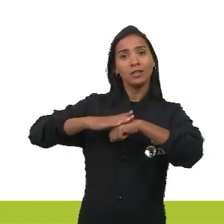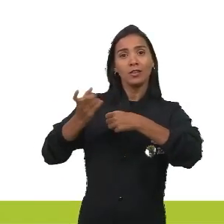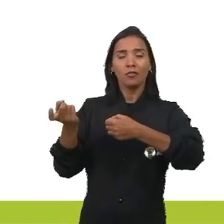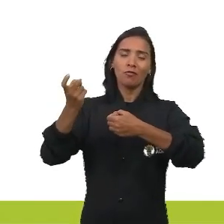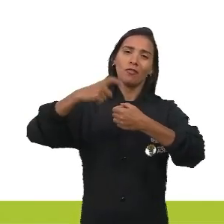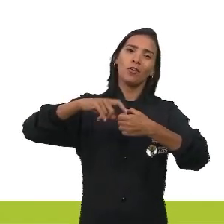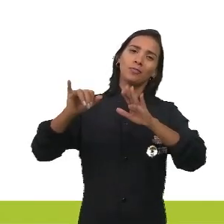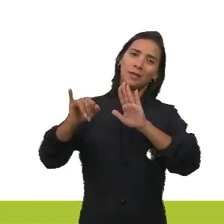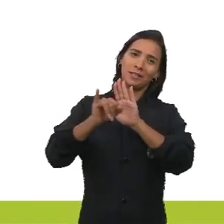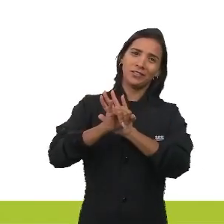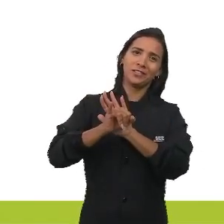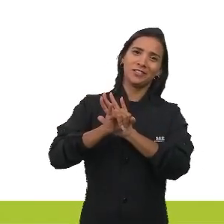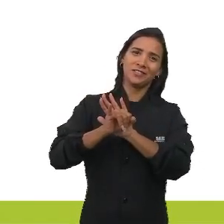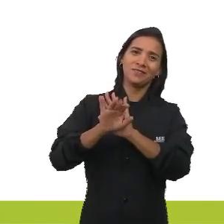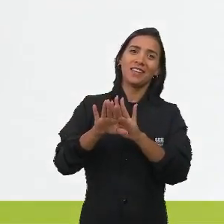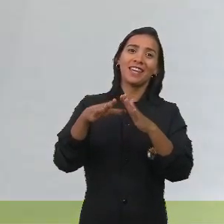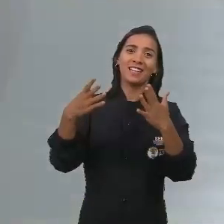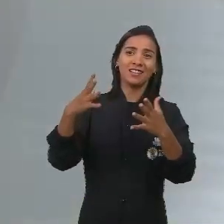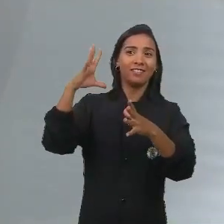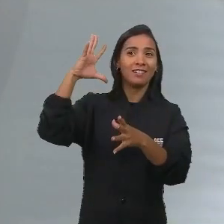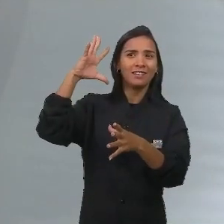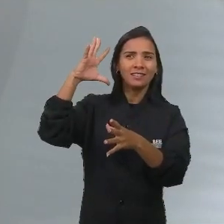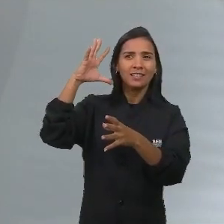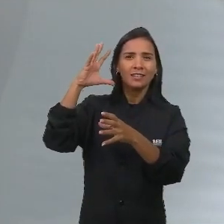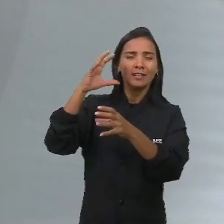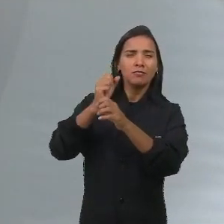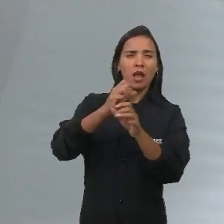identidade então só para